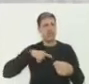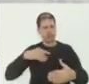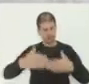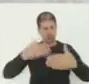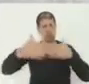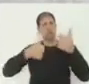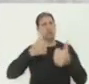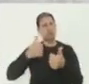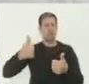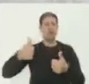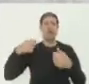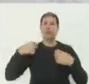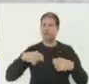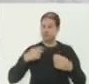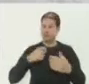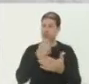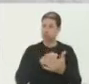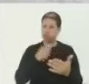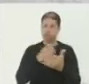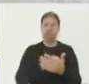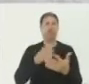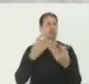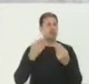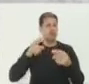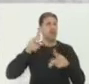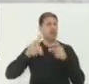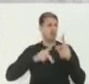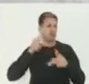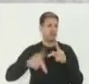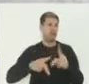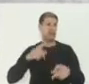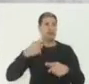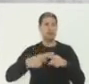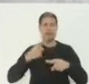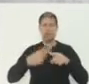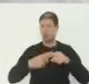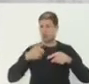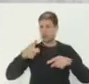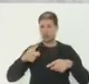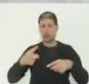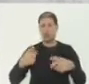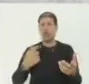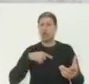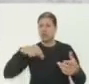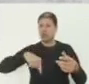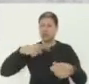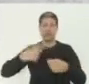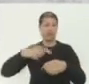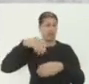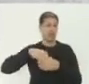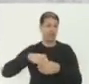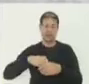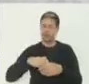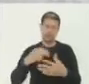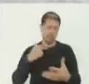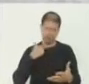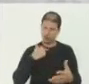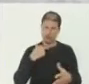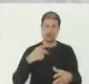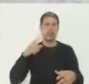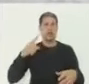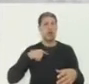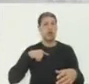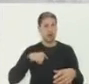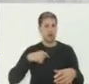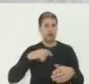e nós temos que batalhar brigar por essa população porque isso não pode continuar dentro do nosso município eu fiz outros documentos mas eu quis